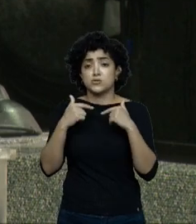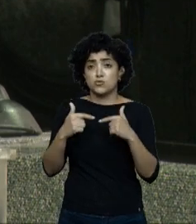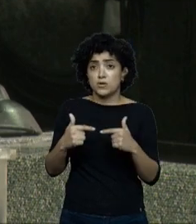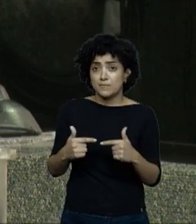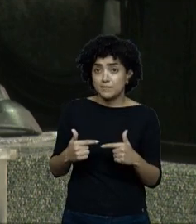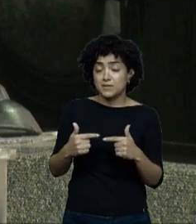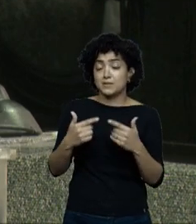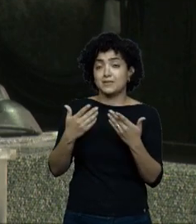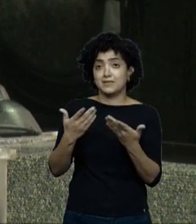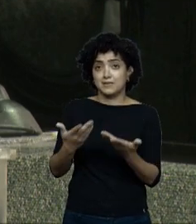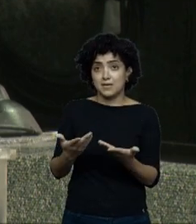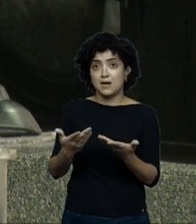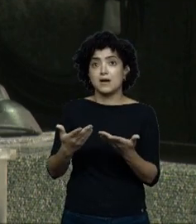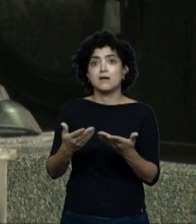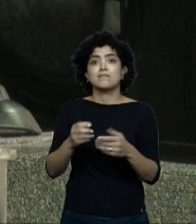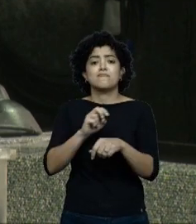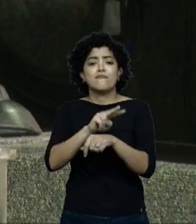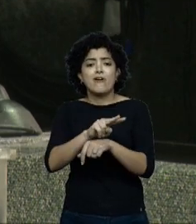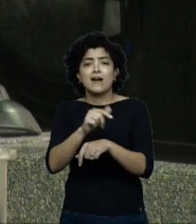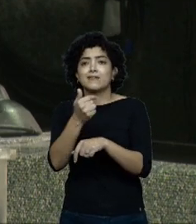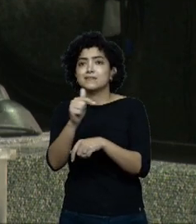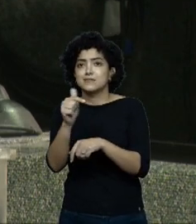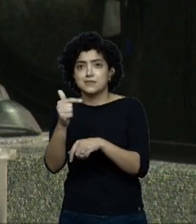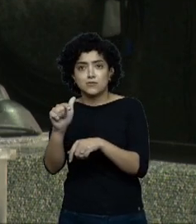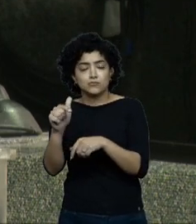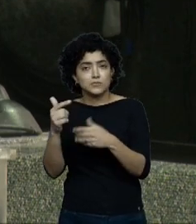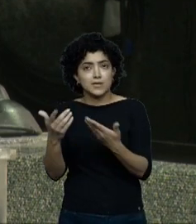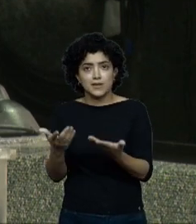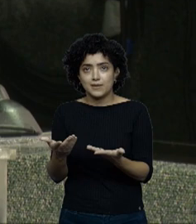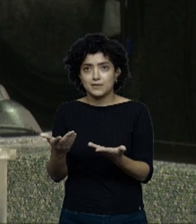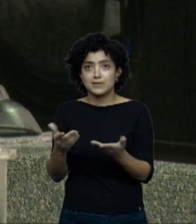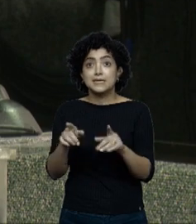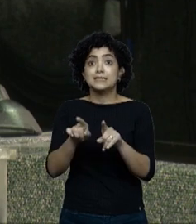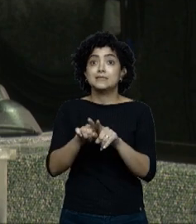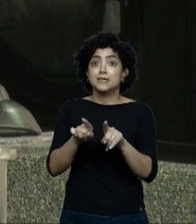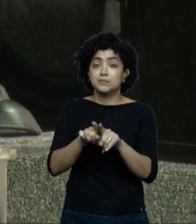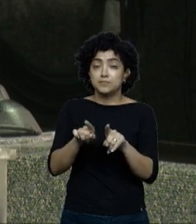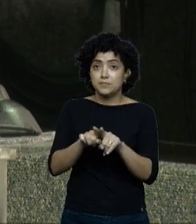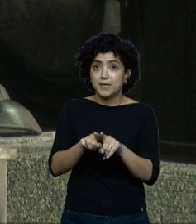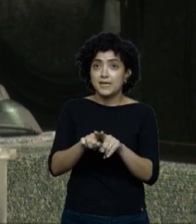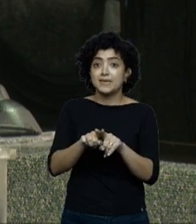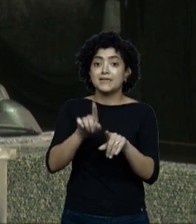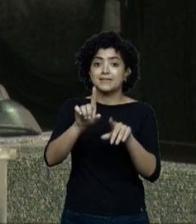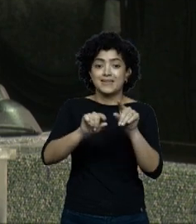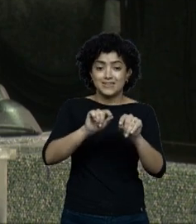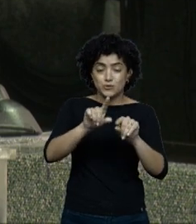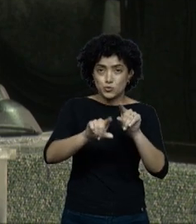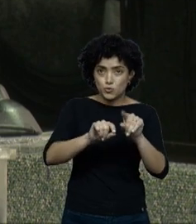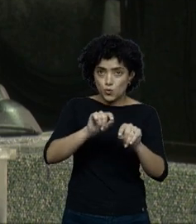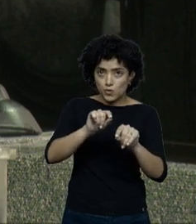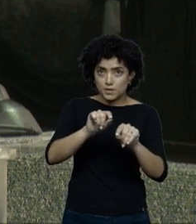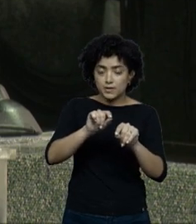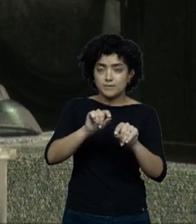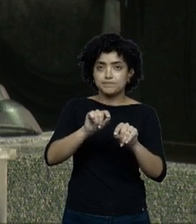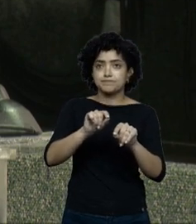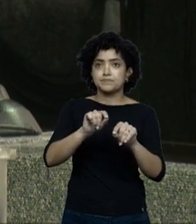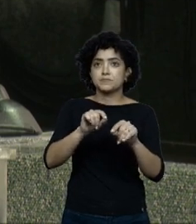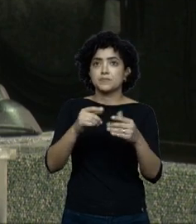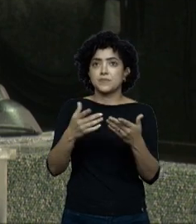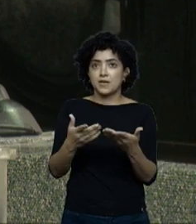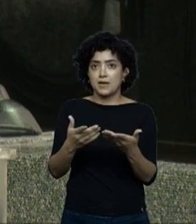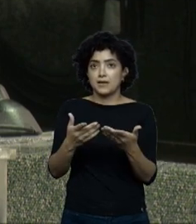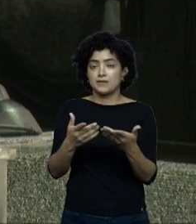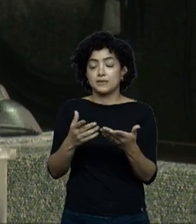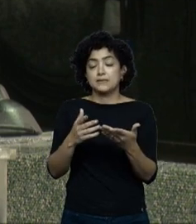editais vagas existentes é a questão do da escolha e essa questão